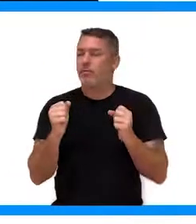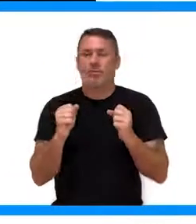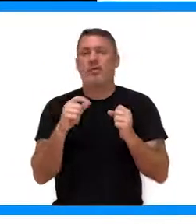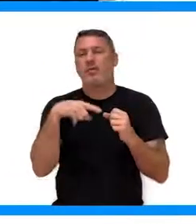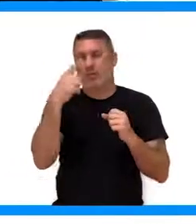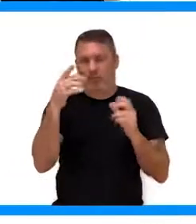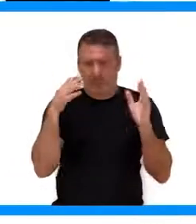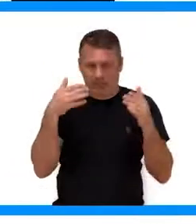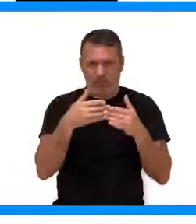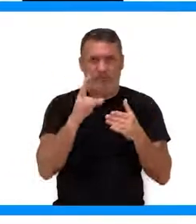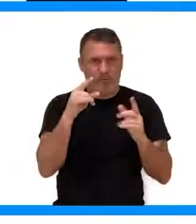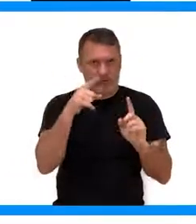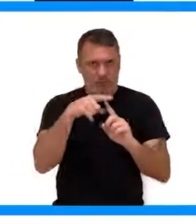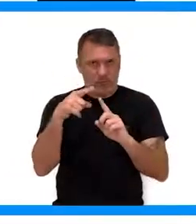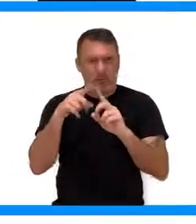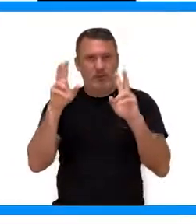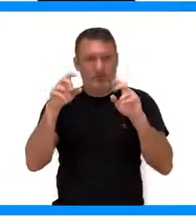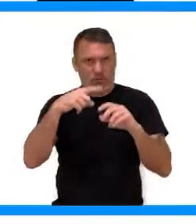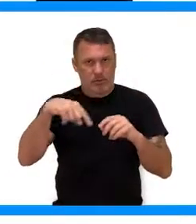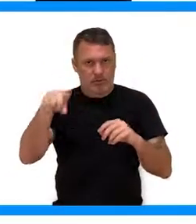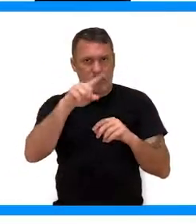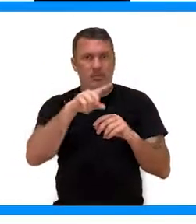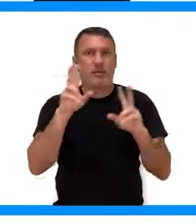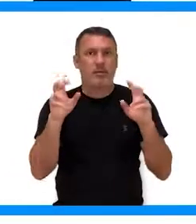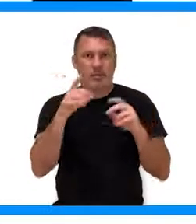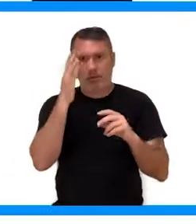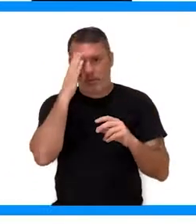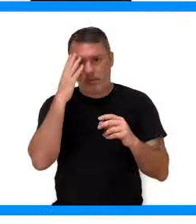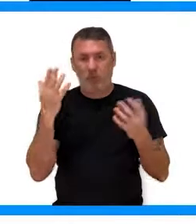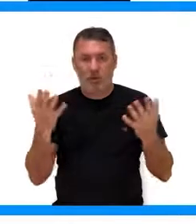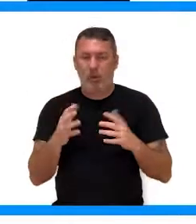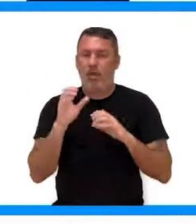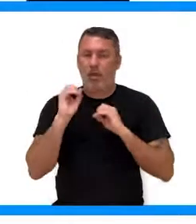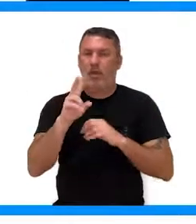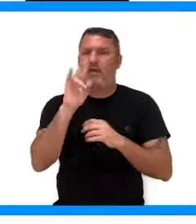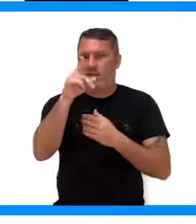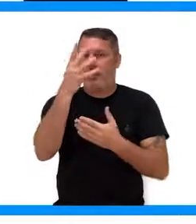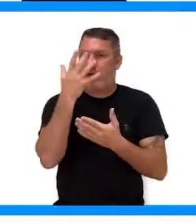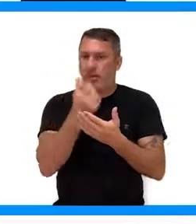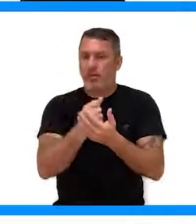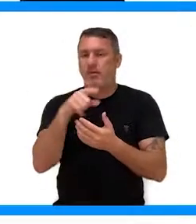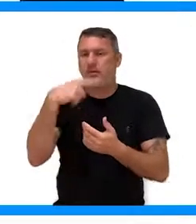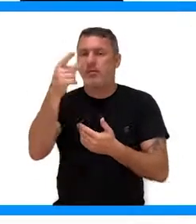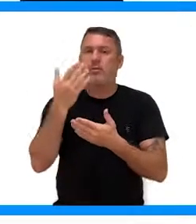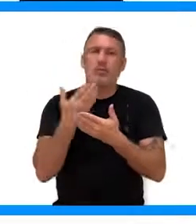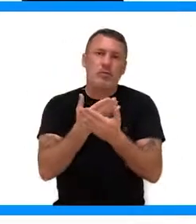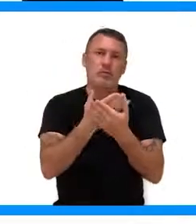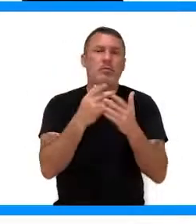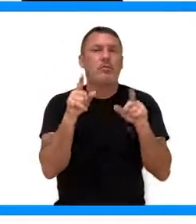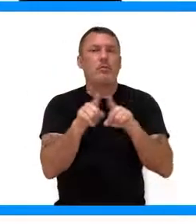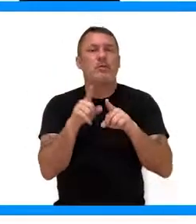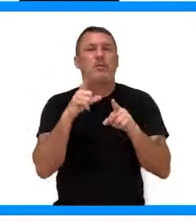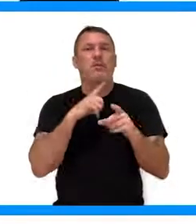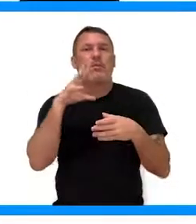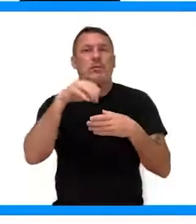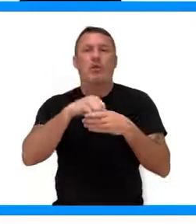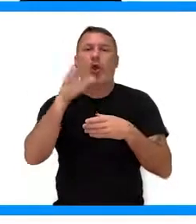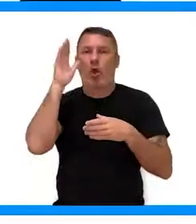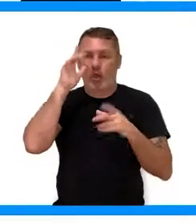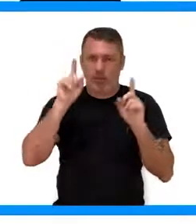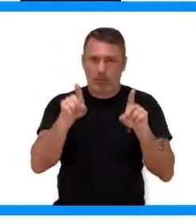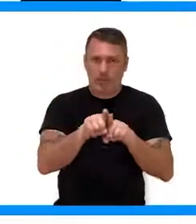específica sobre este tema. Já estou falando isso aqui para que você saiba que essa aula estará disponível e